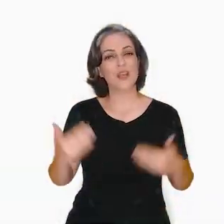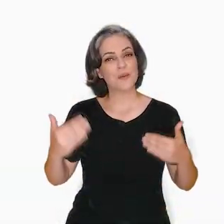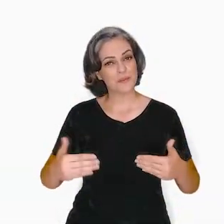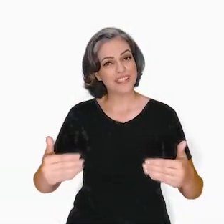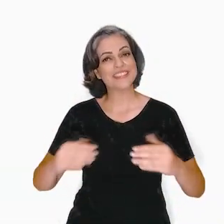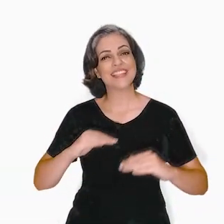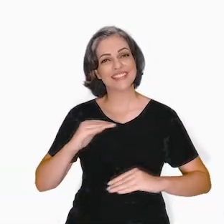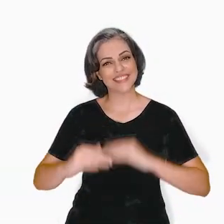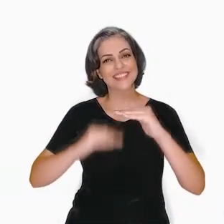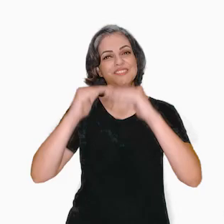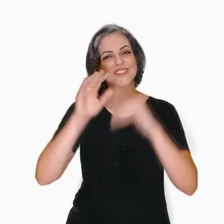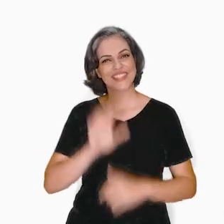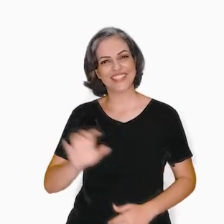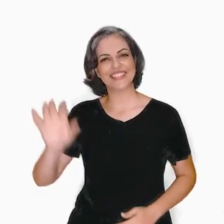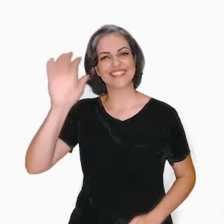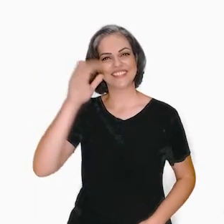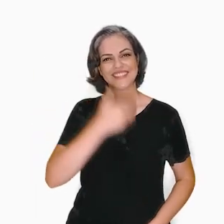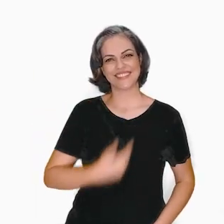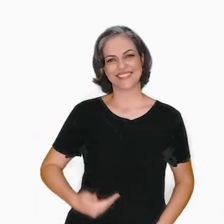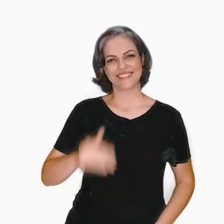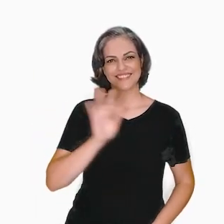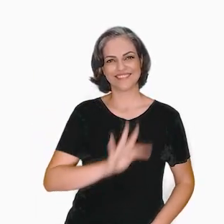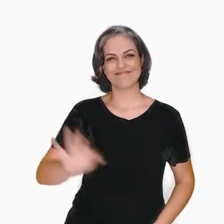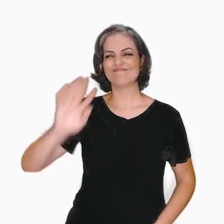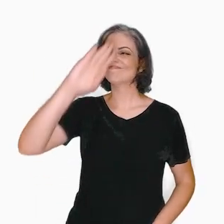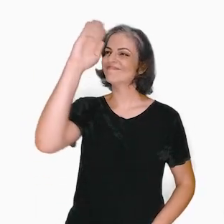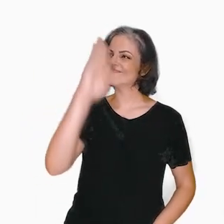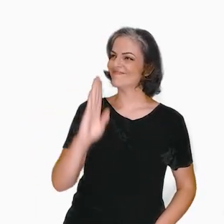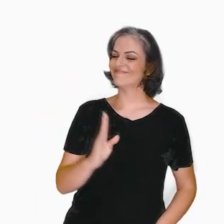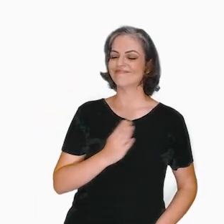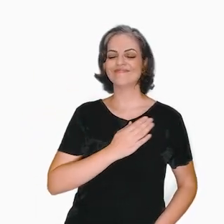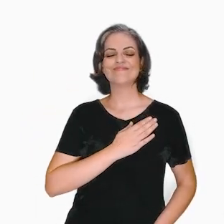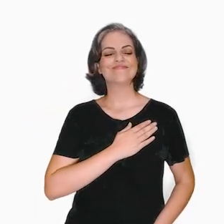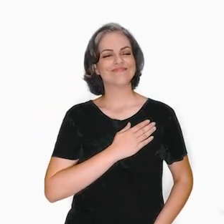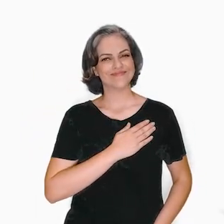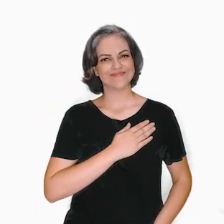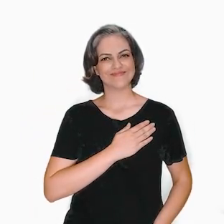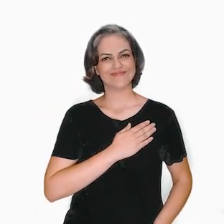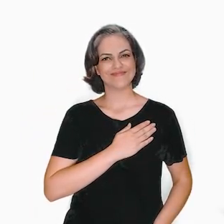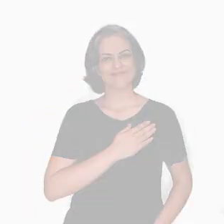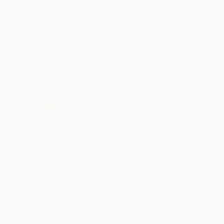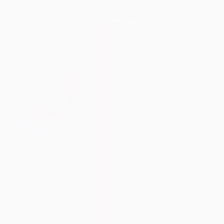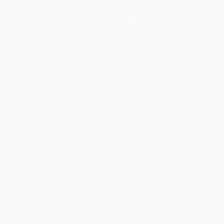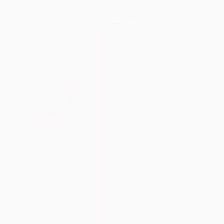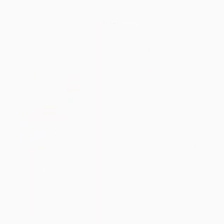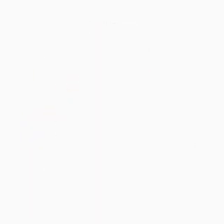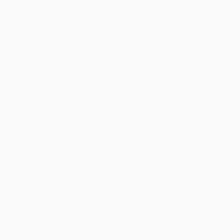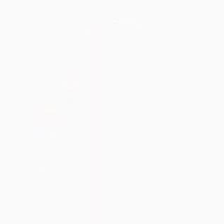Ministério do Desenvolvimento Regional. Governo Federal. Pátria Amada Brasil.